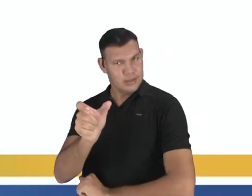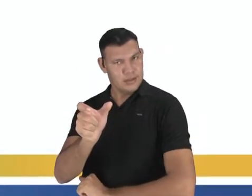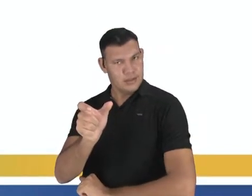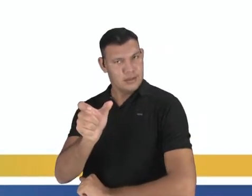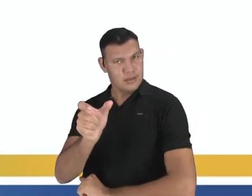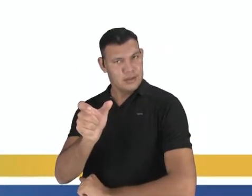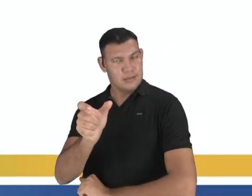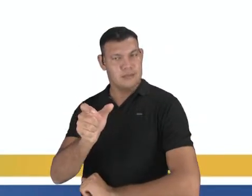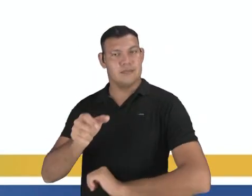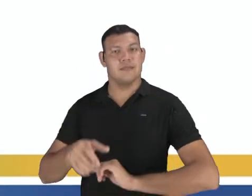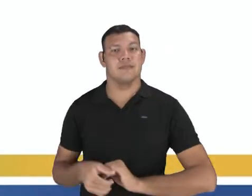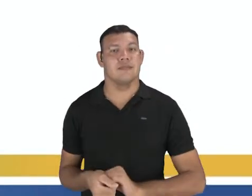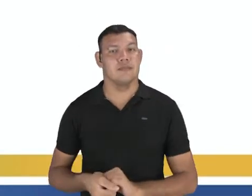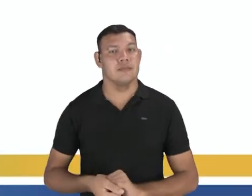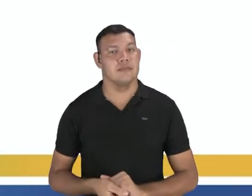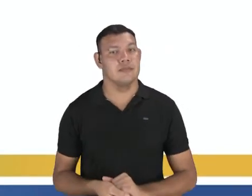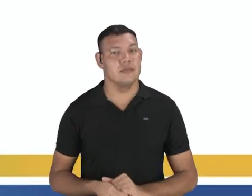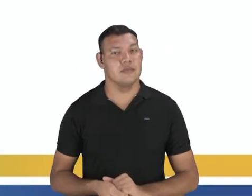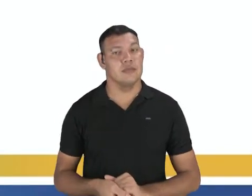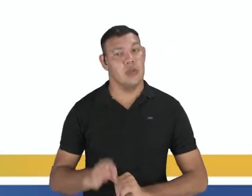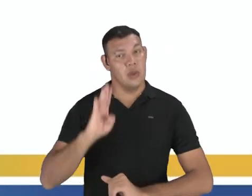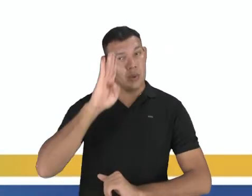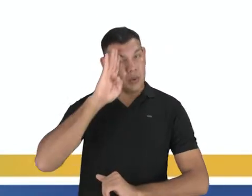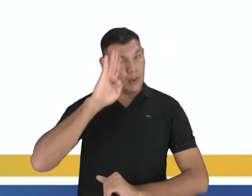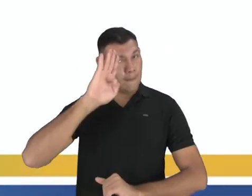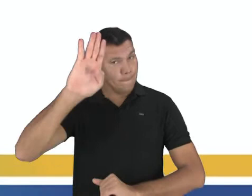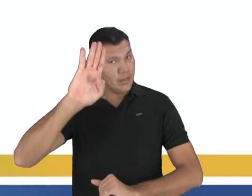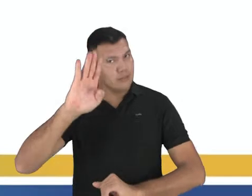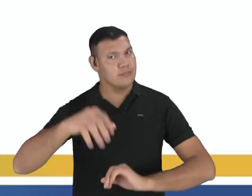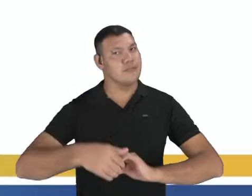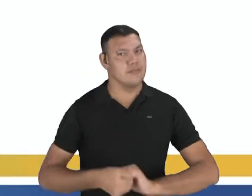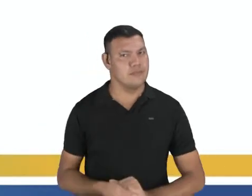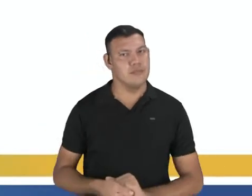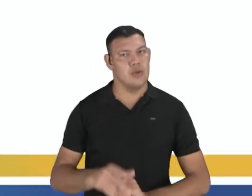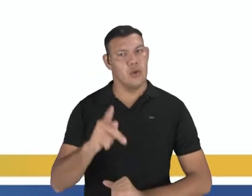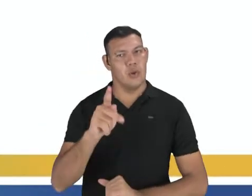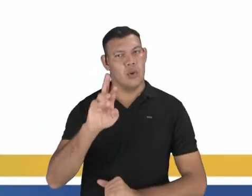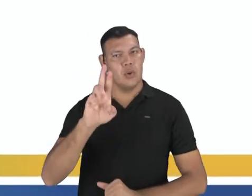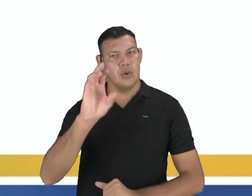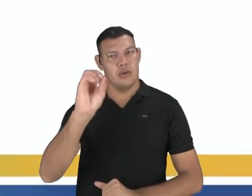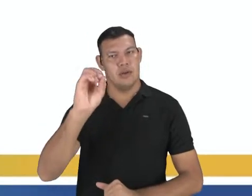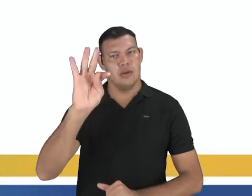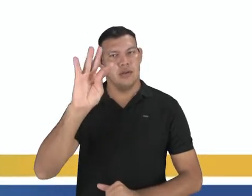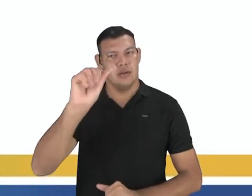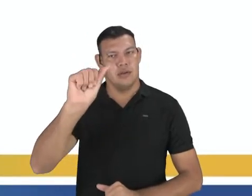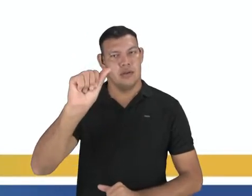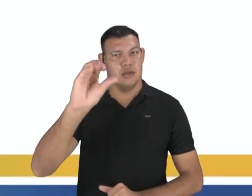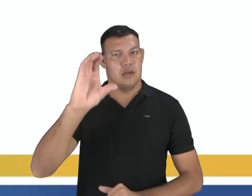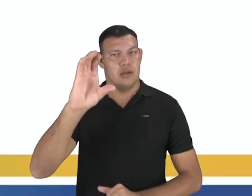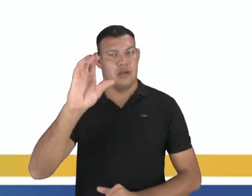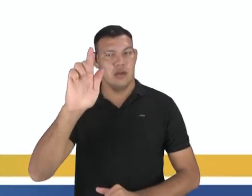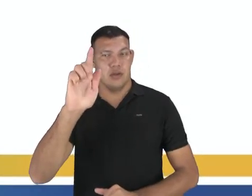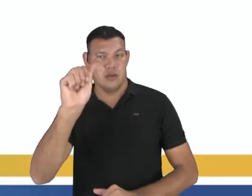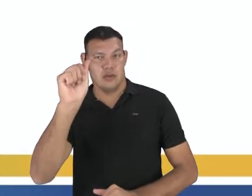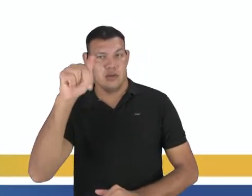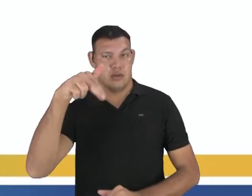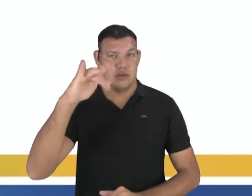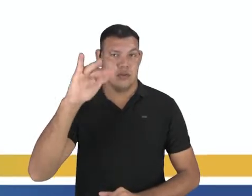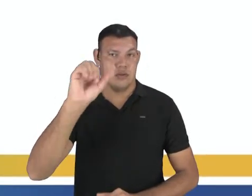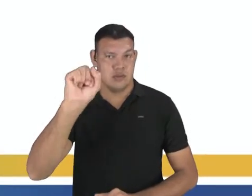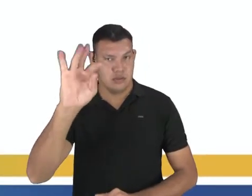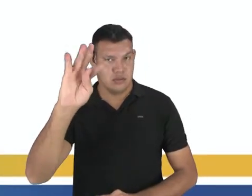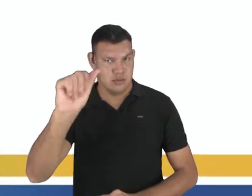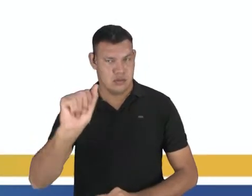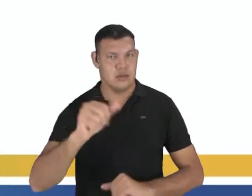chamados de personagens principais ou protagonistas. O enredo, quando nós falamos